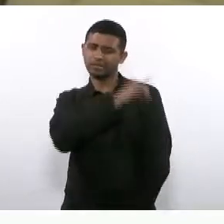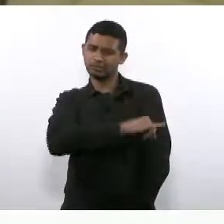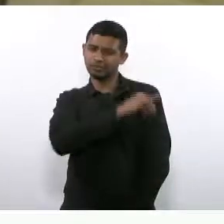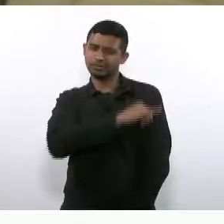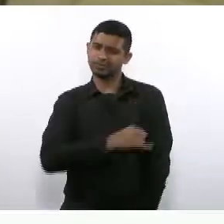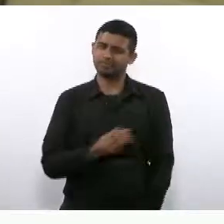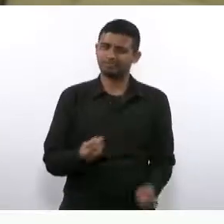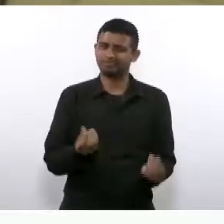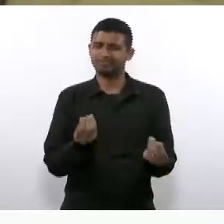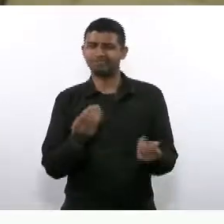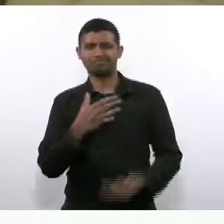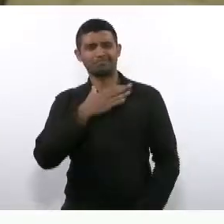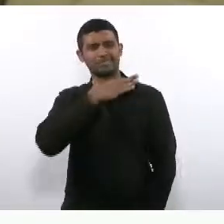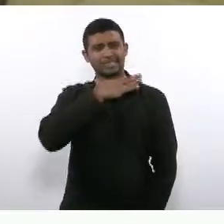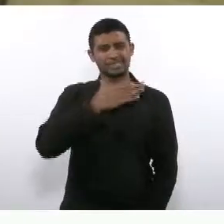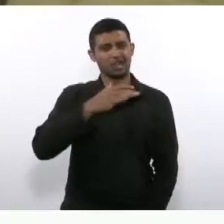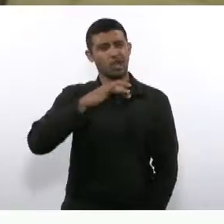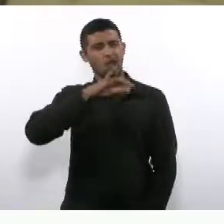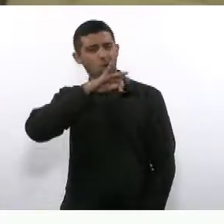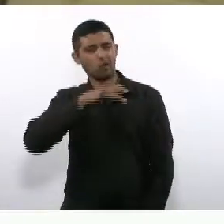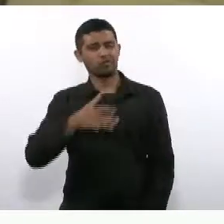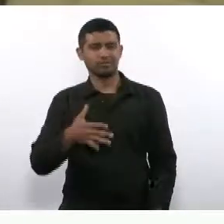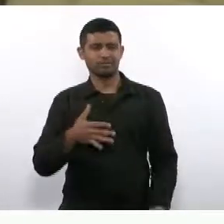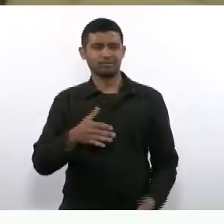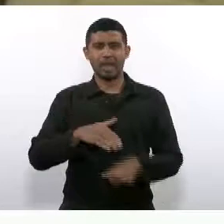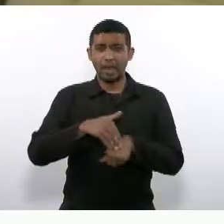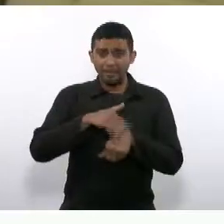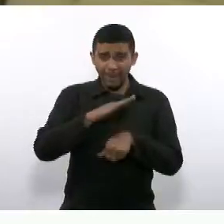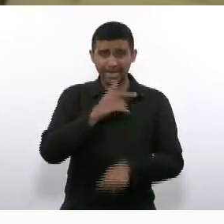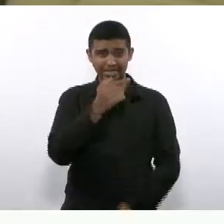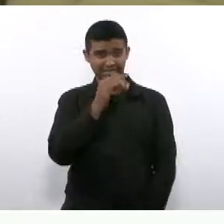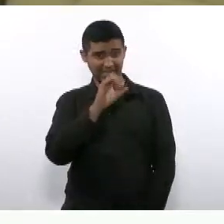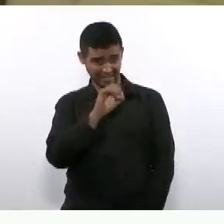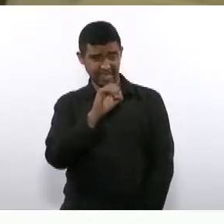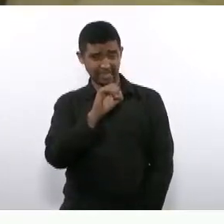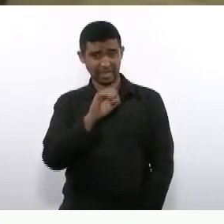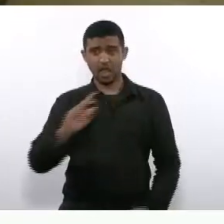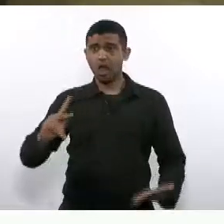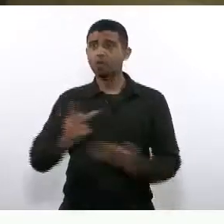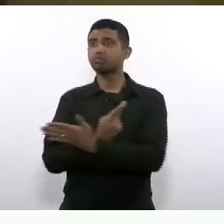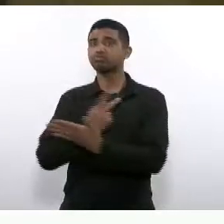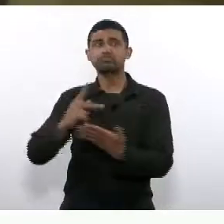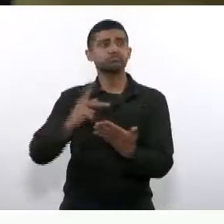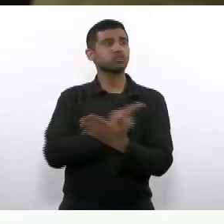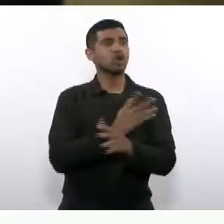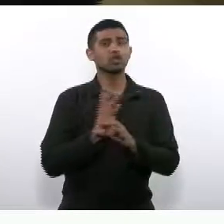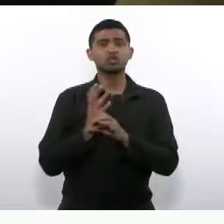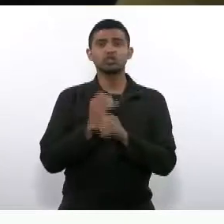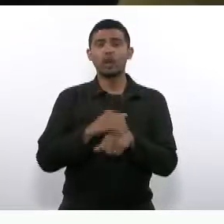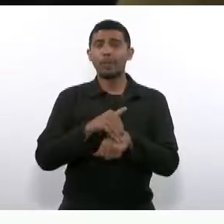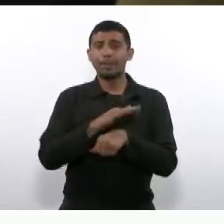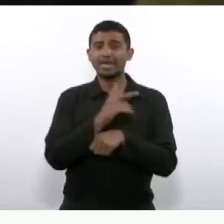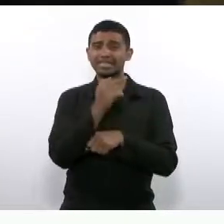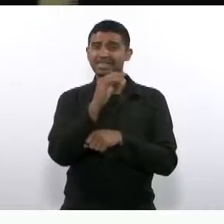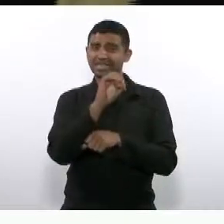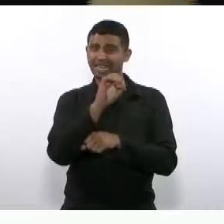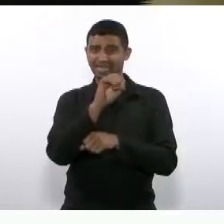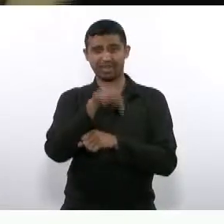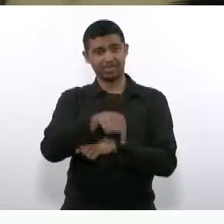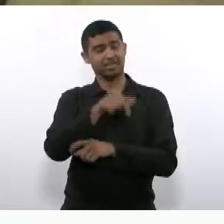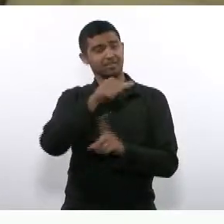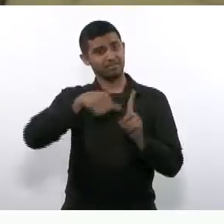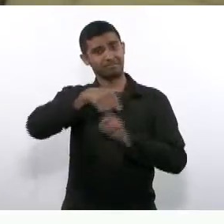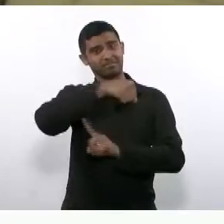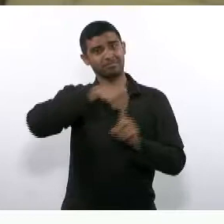se encontra, foram mais de 70 casos de feminicídio no estado do Rio de Janeiro. E se